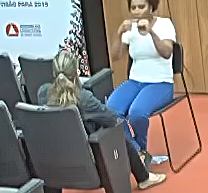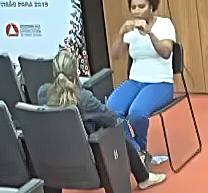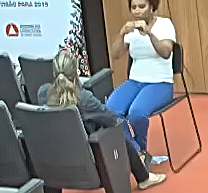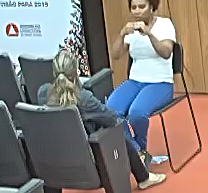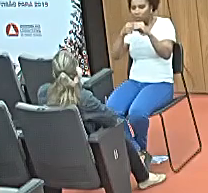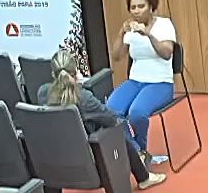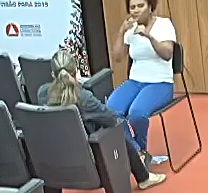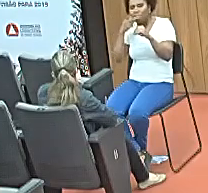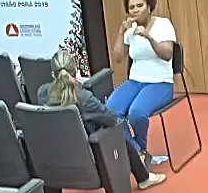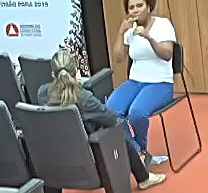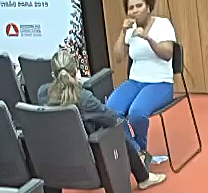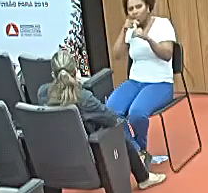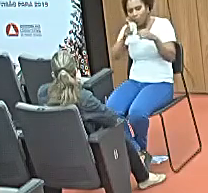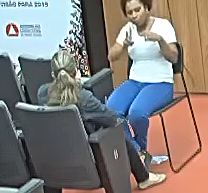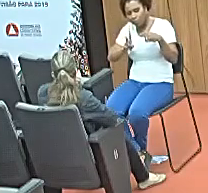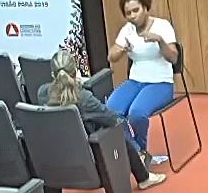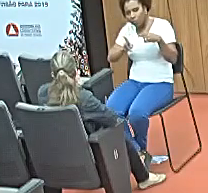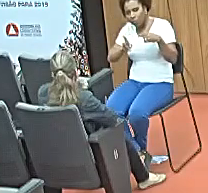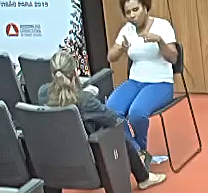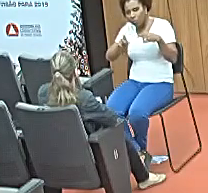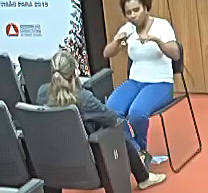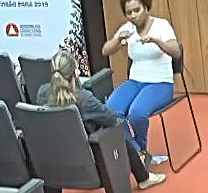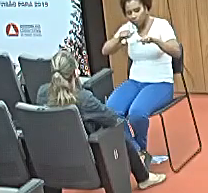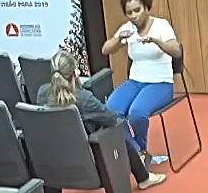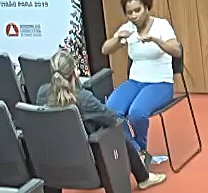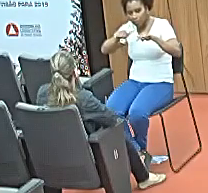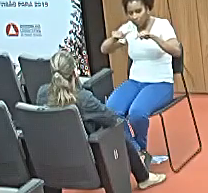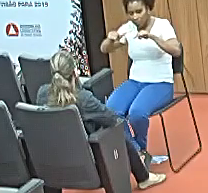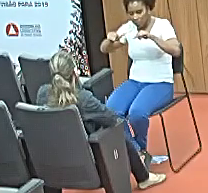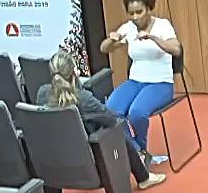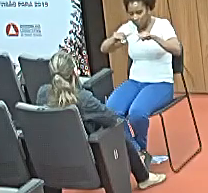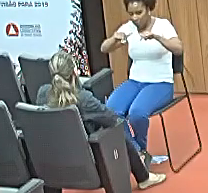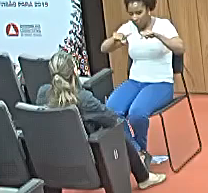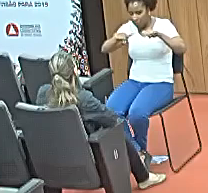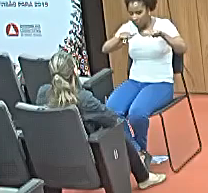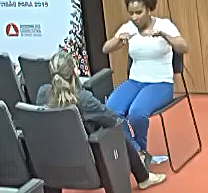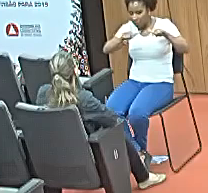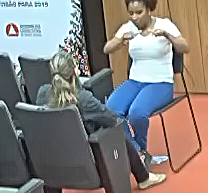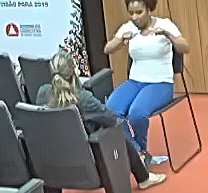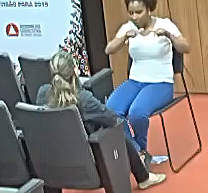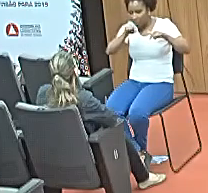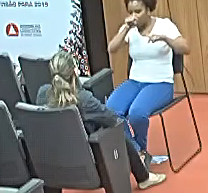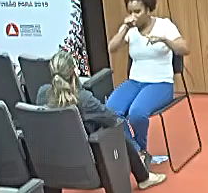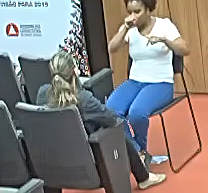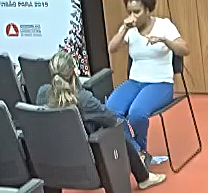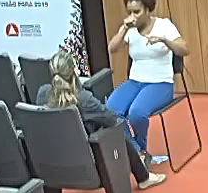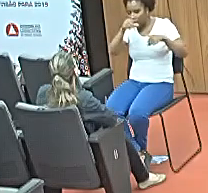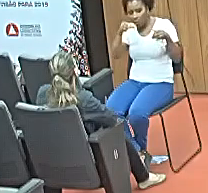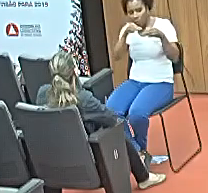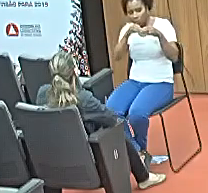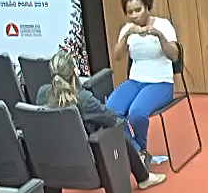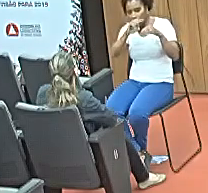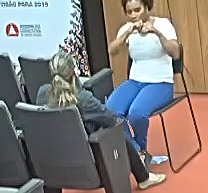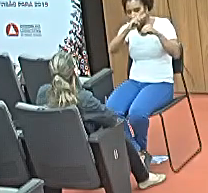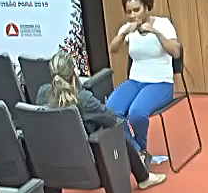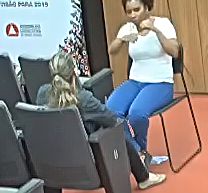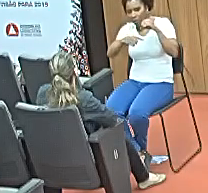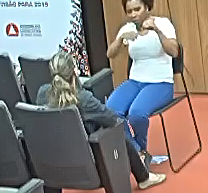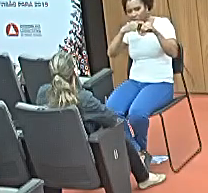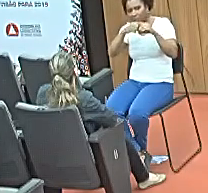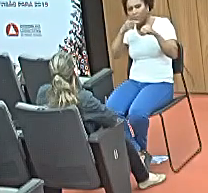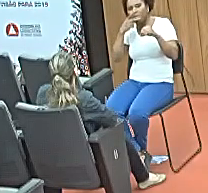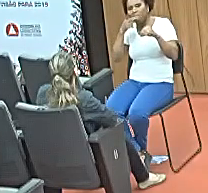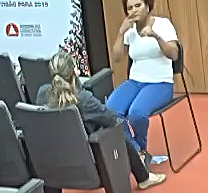específica e continuada dos trabalhadores do sistema socioeducativo conforme previsto na regulação na